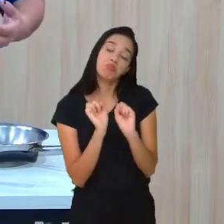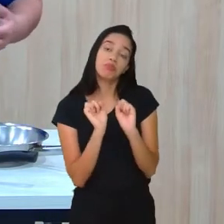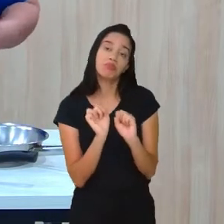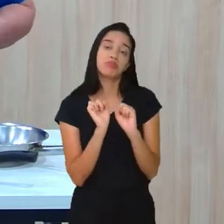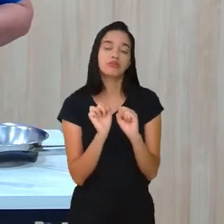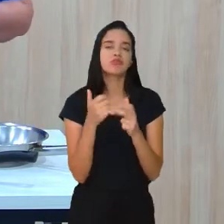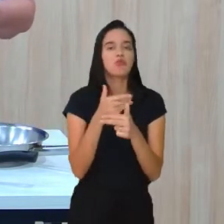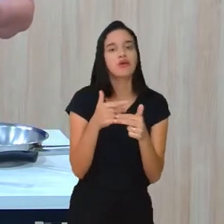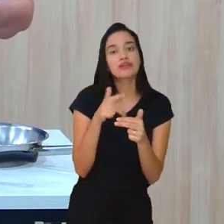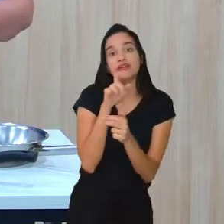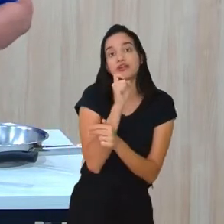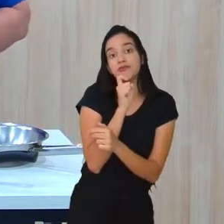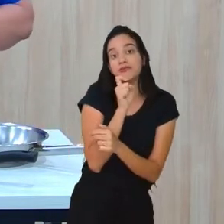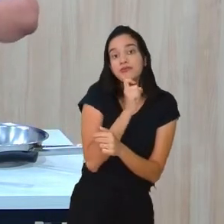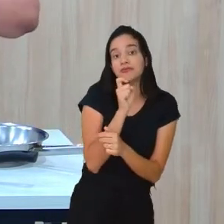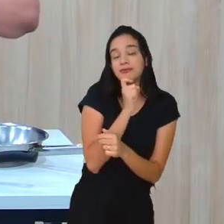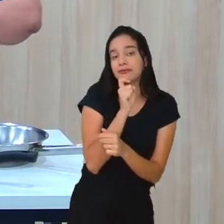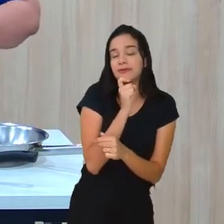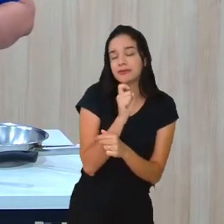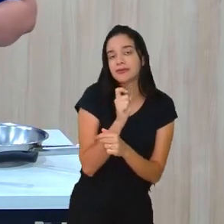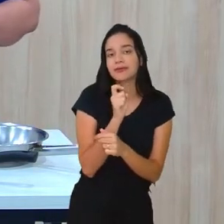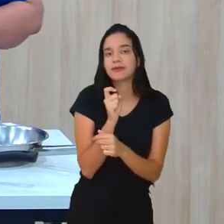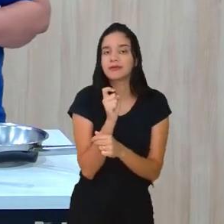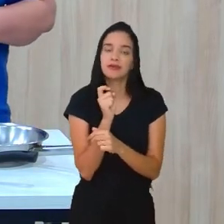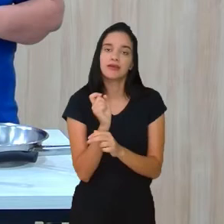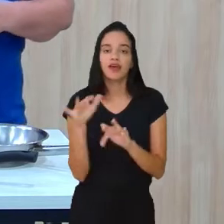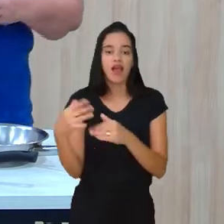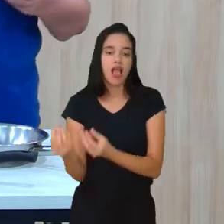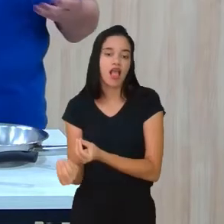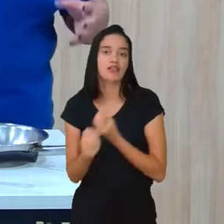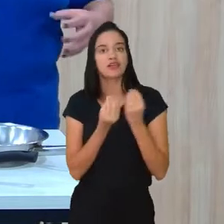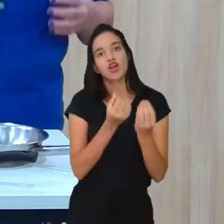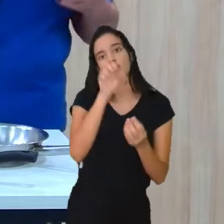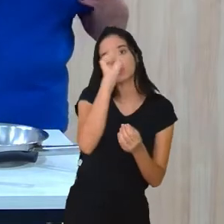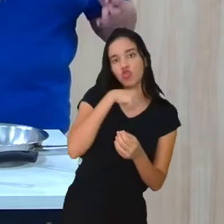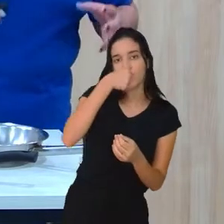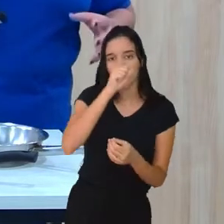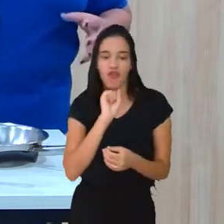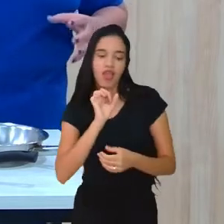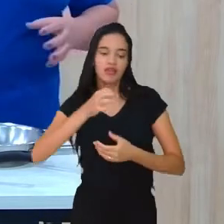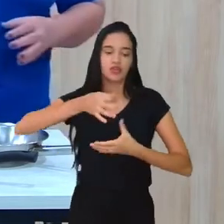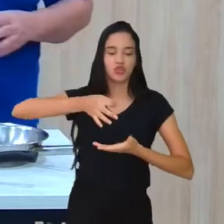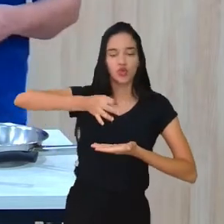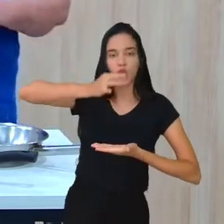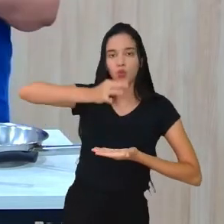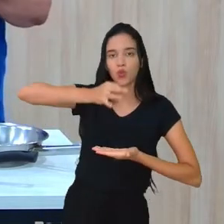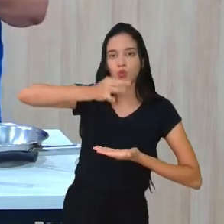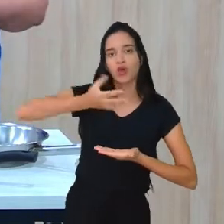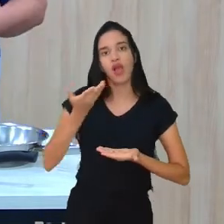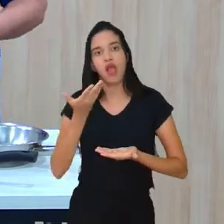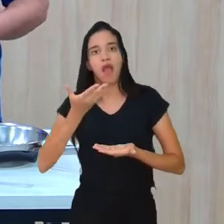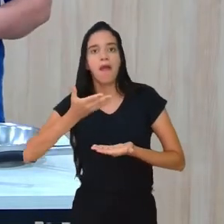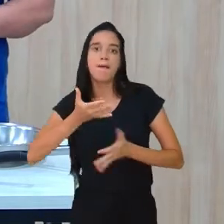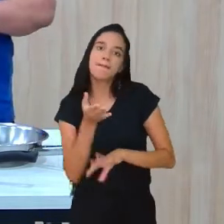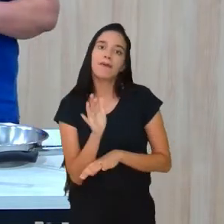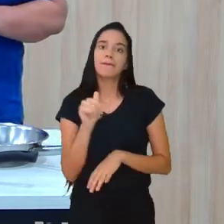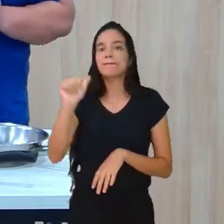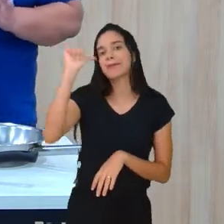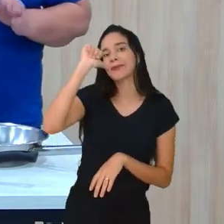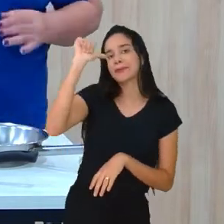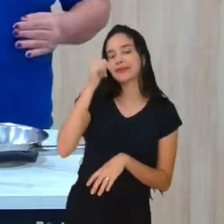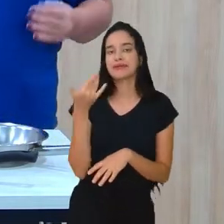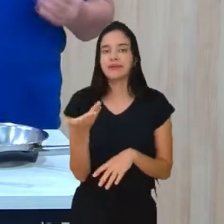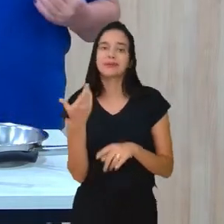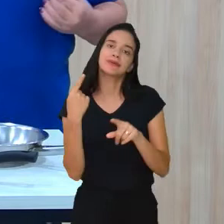alguma coisa fria. Vai entregar aí um sorvete, um milkshake, né? Bebidas